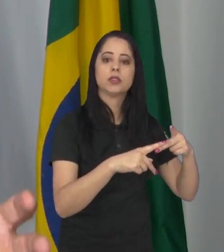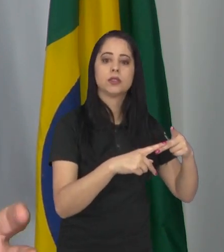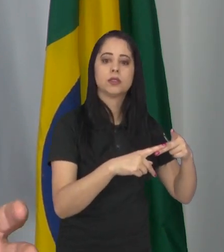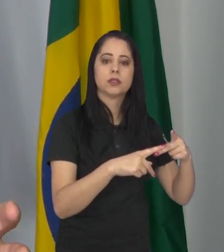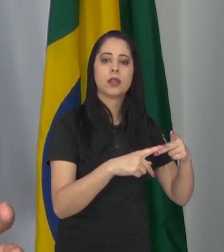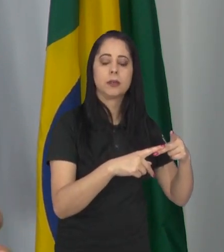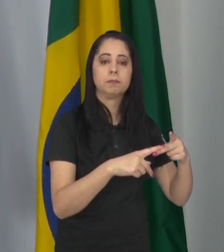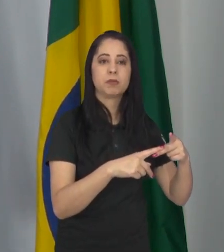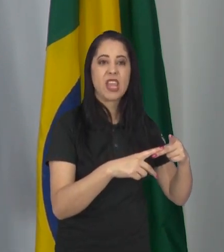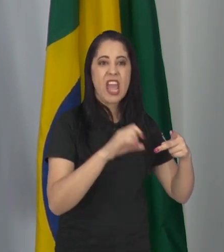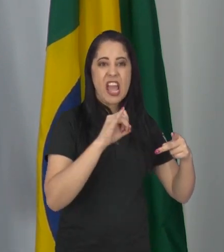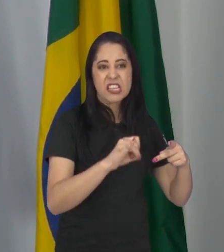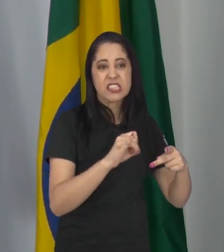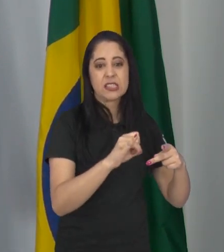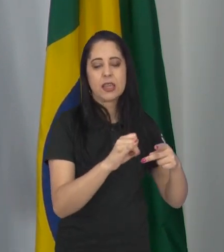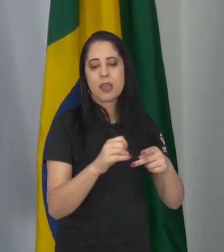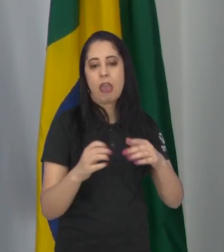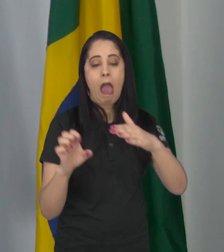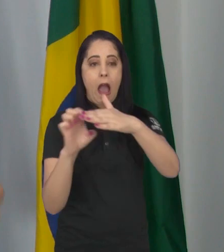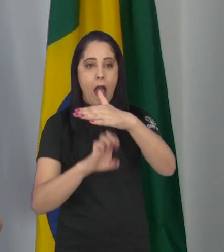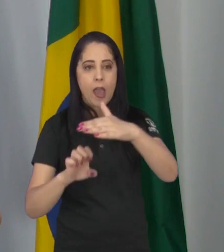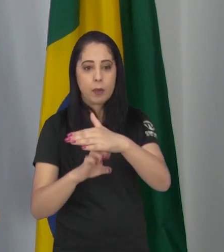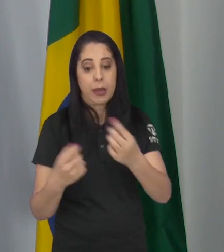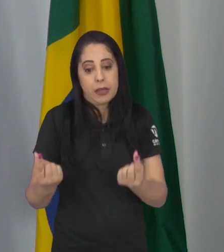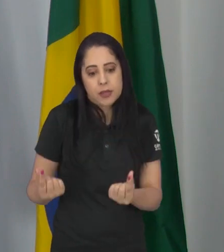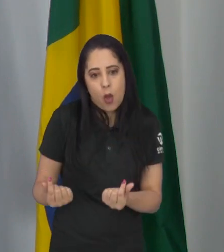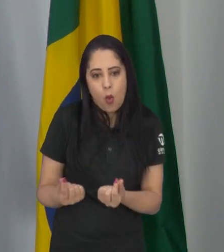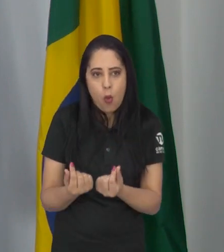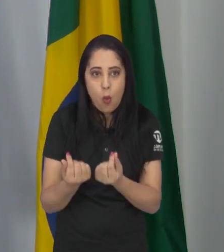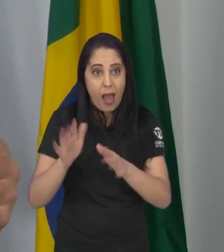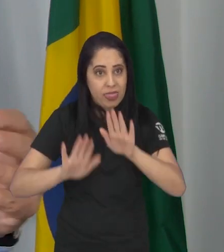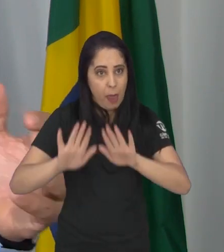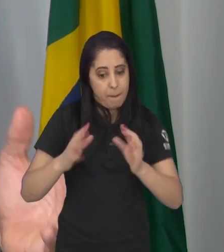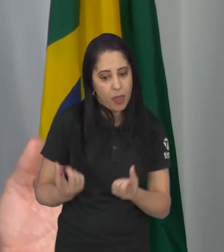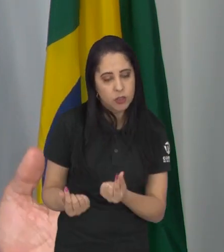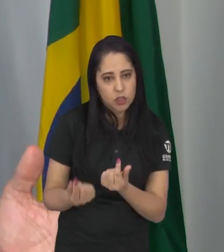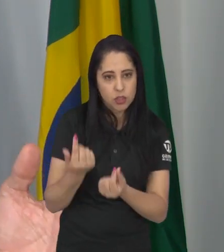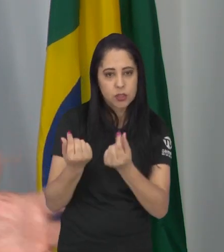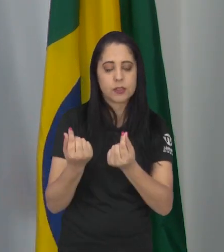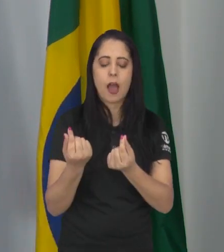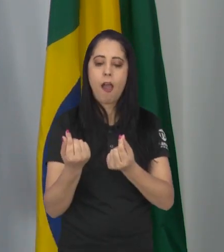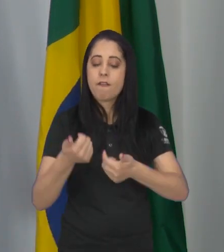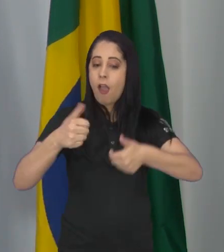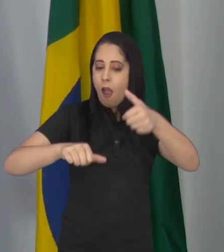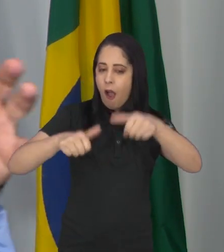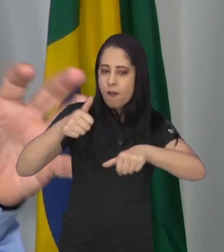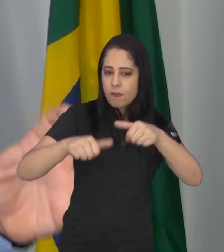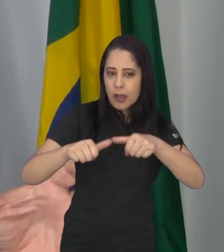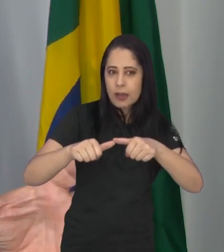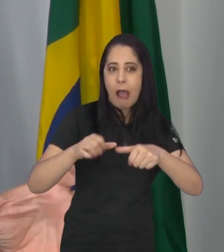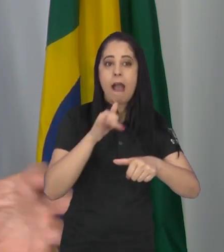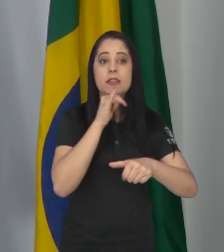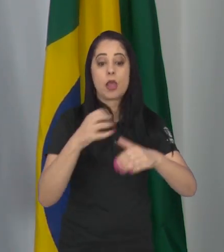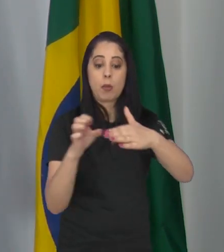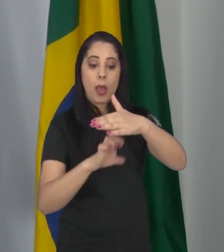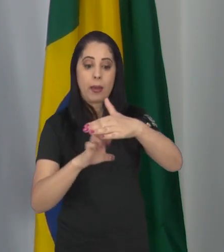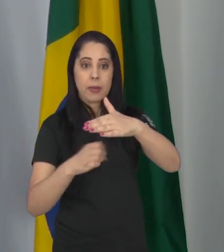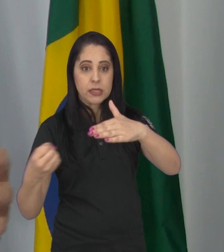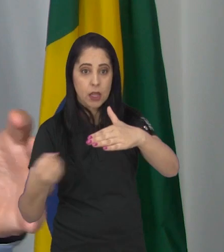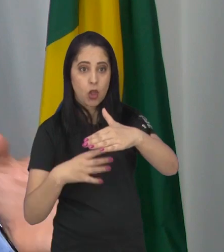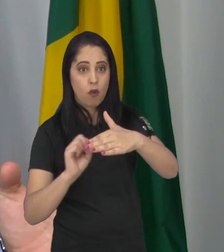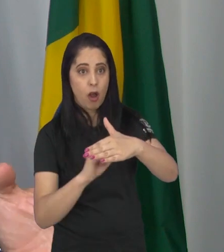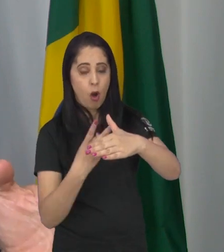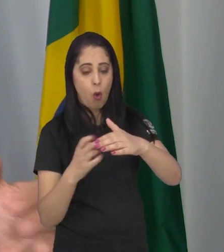na cidade, dependendo do faturamento e dependendo do número de empregos gerados, seja numa nova empresa, seja